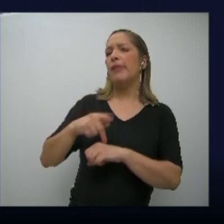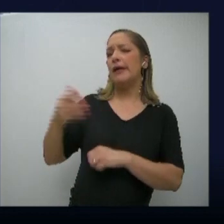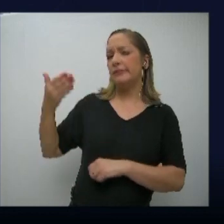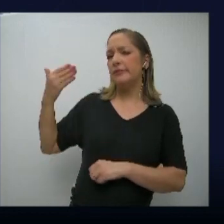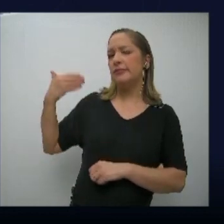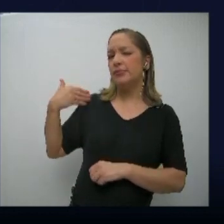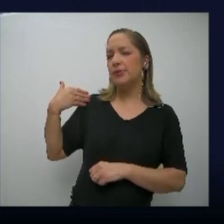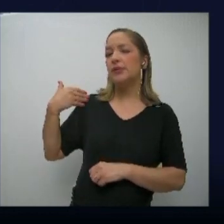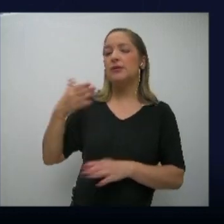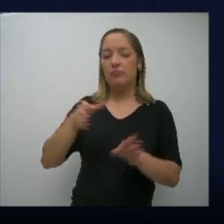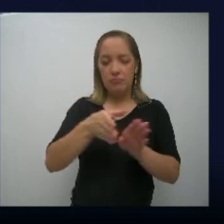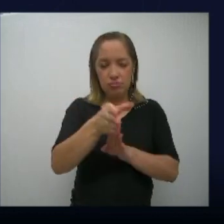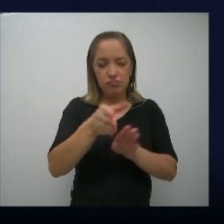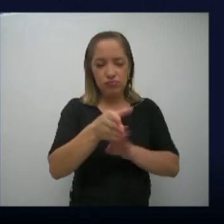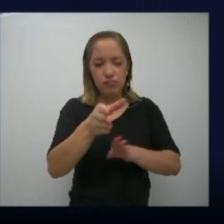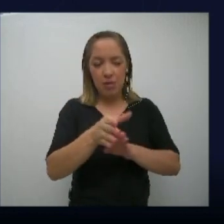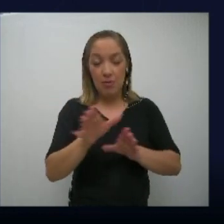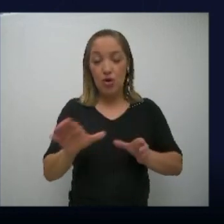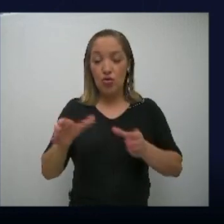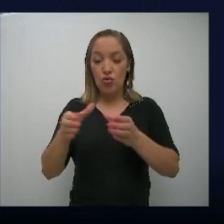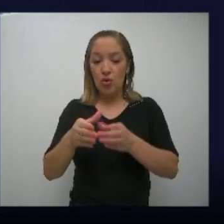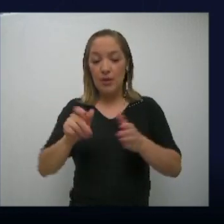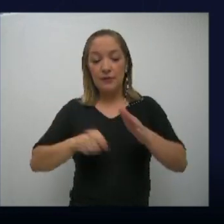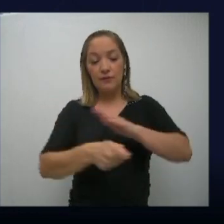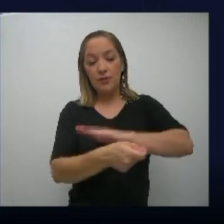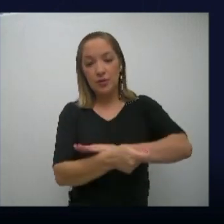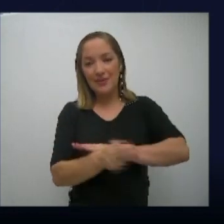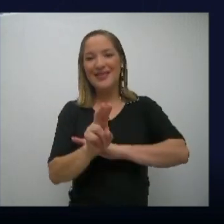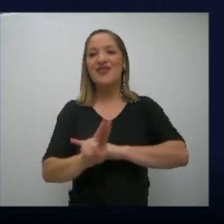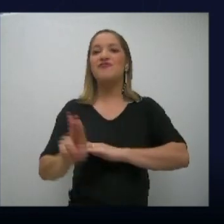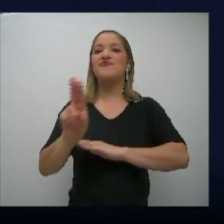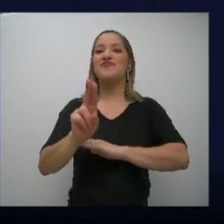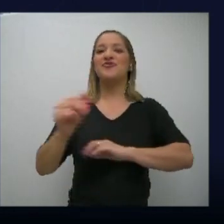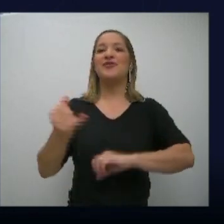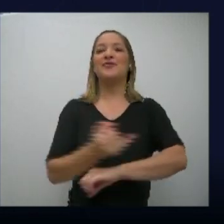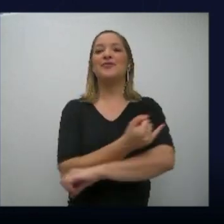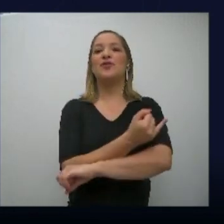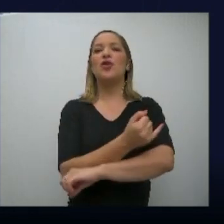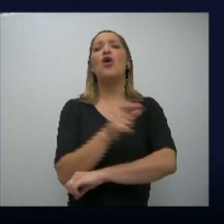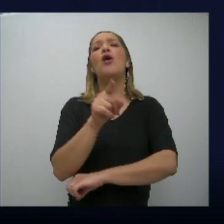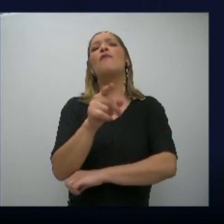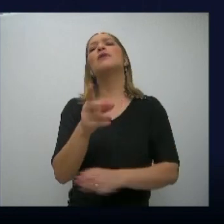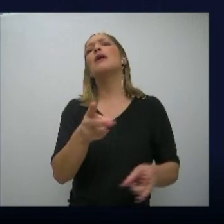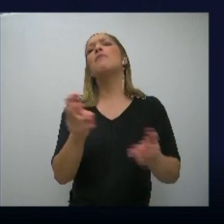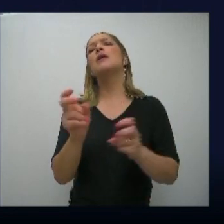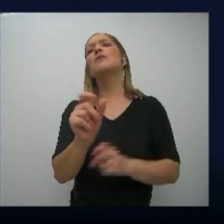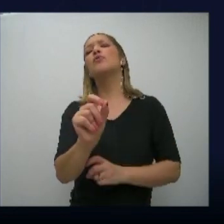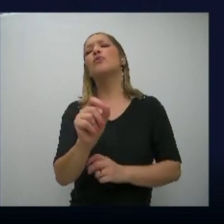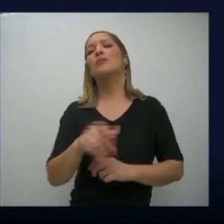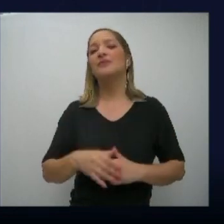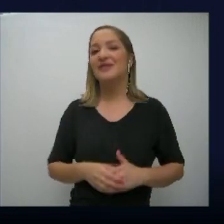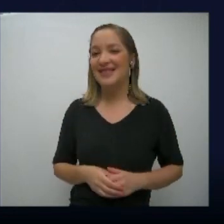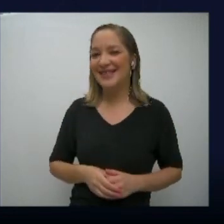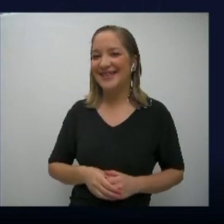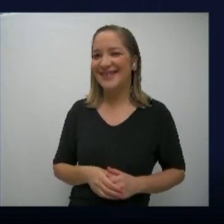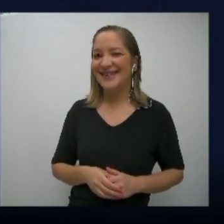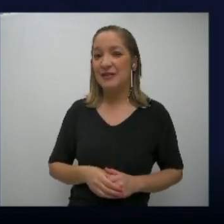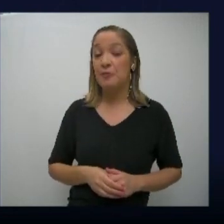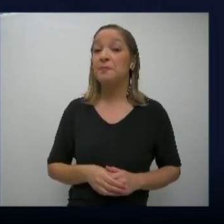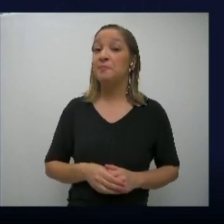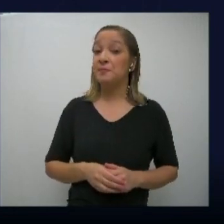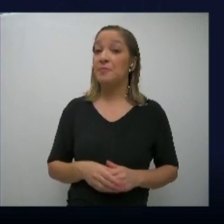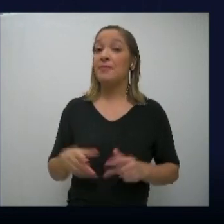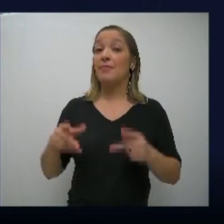francês Eu também estou de investimento uso dessa infraestrutura como é que você vê isso Guilherme direitinho